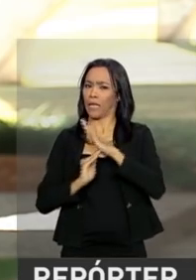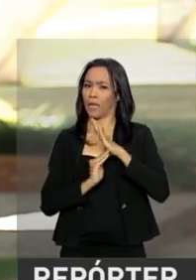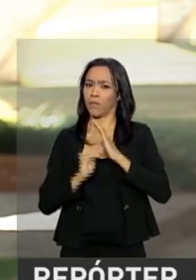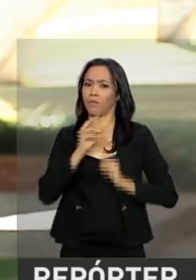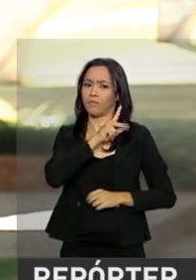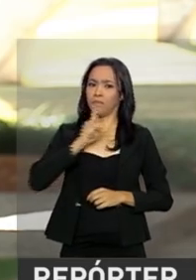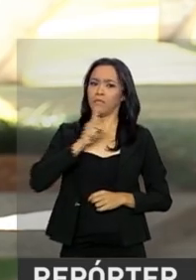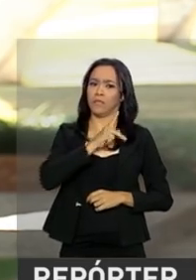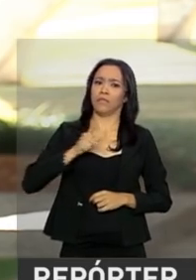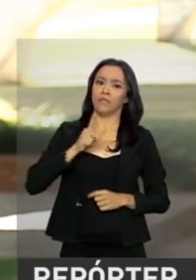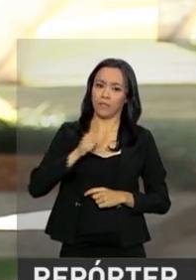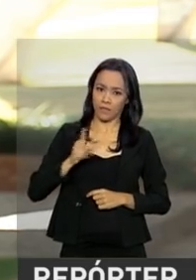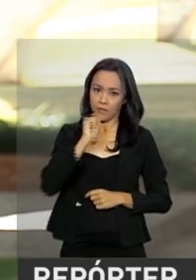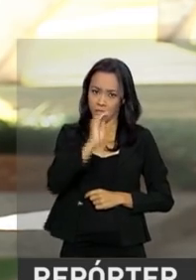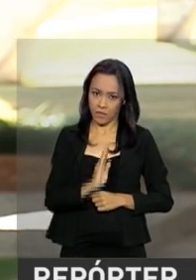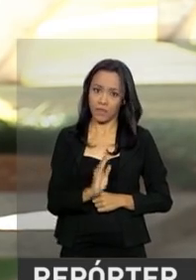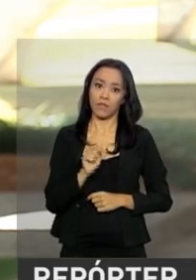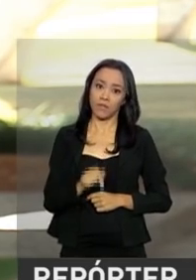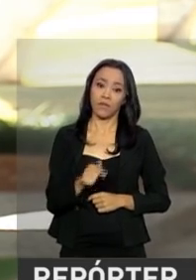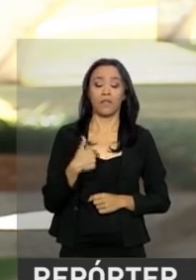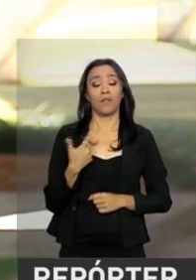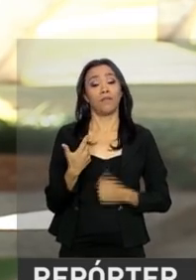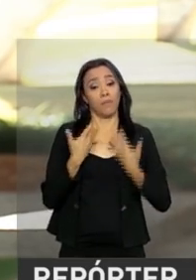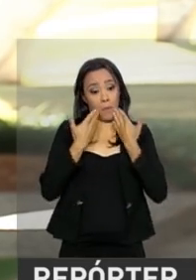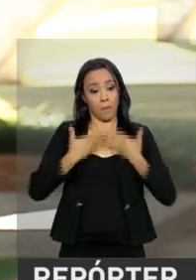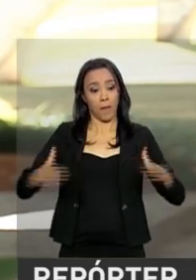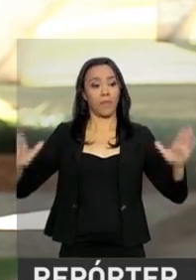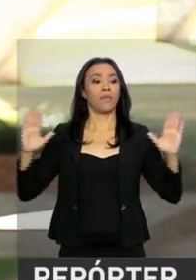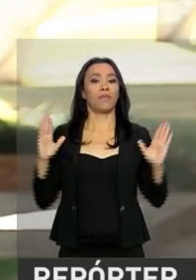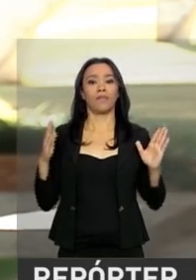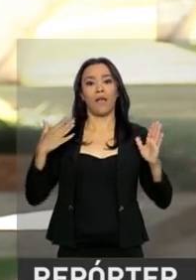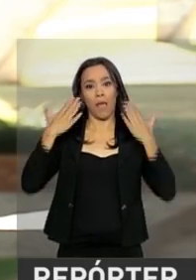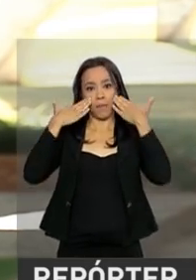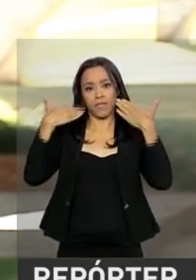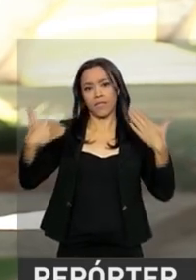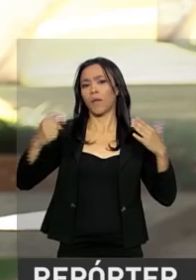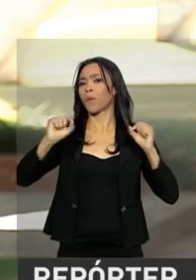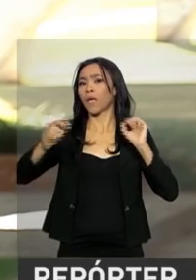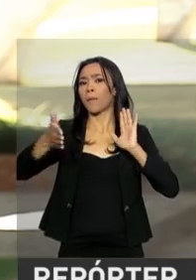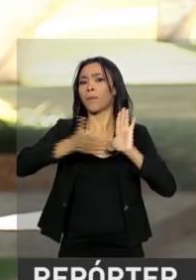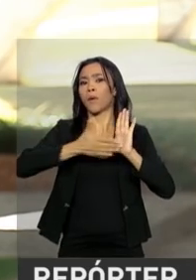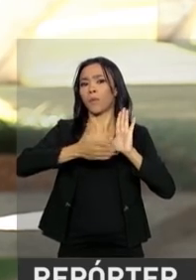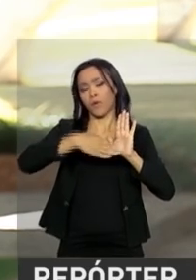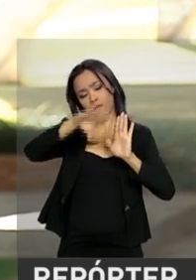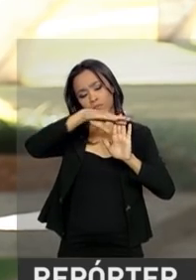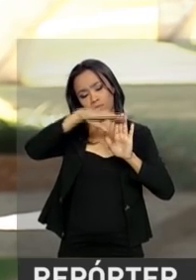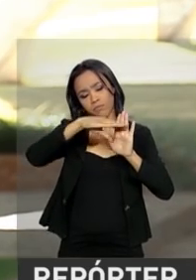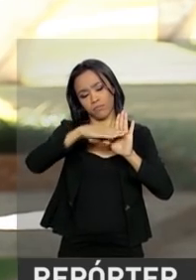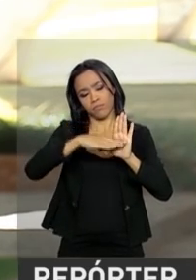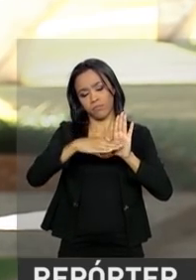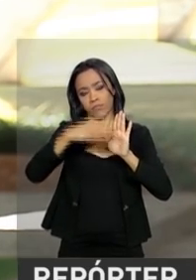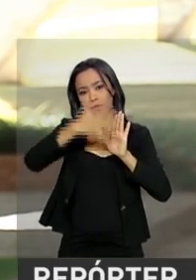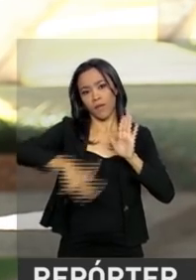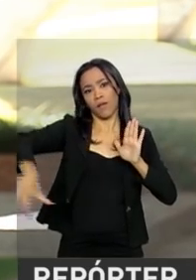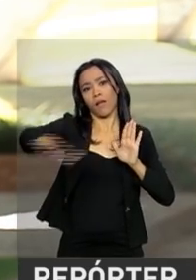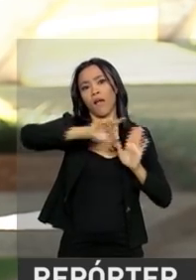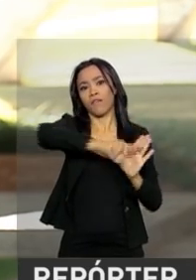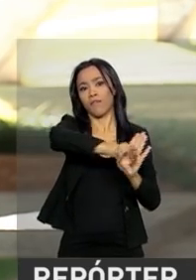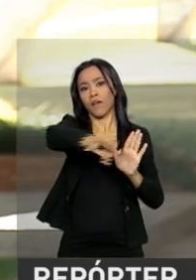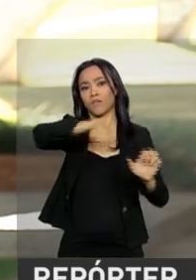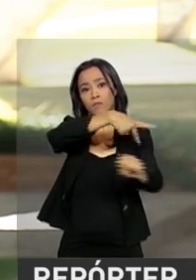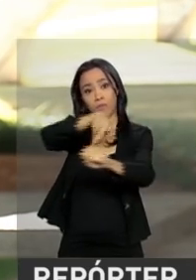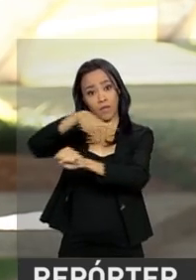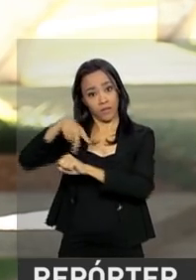biênio 2016-2018 Então vai ter a oportunidade de apresentar as propostas brasileiras à comunidade para esse